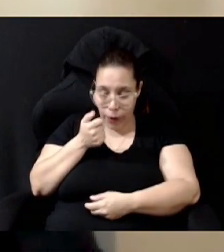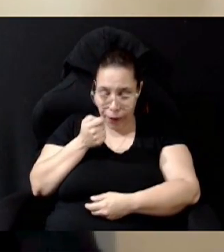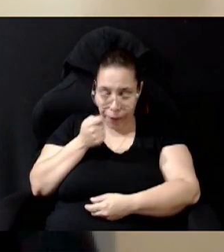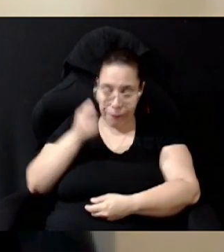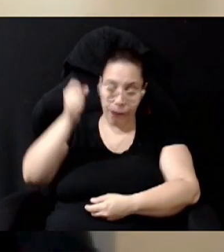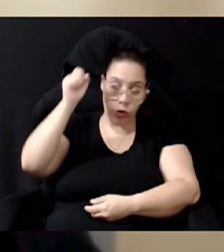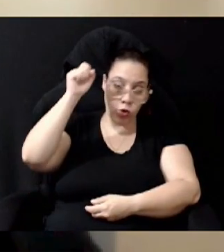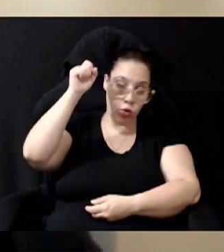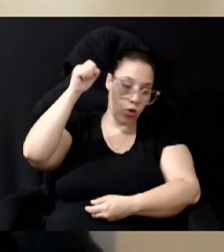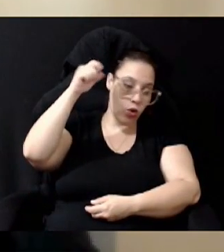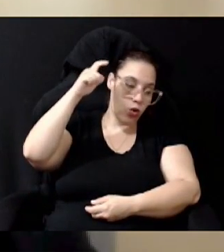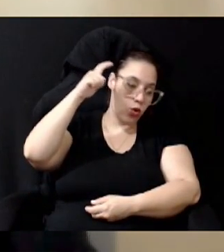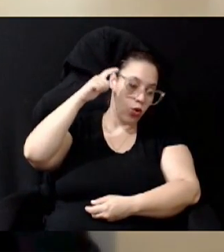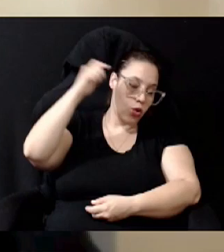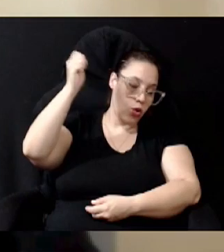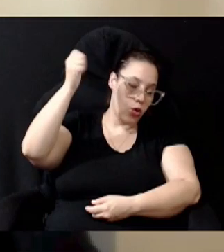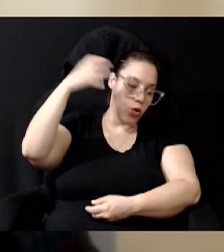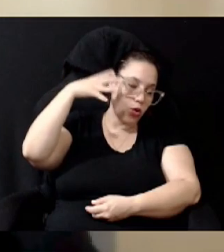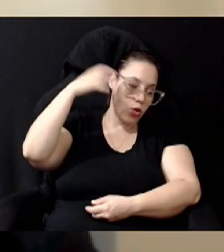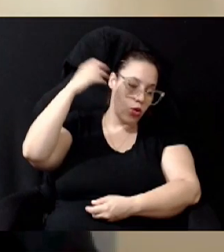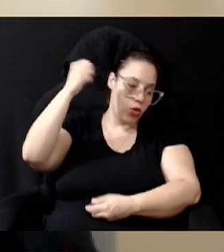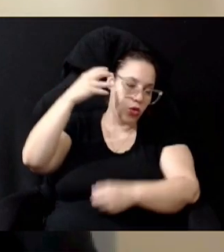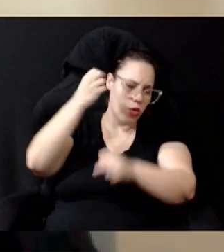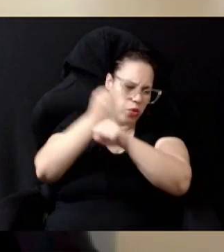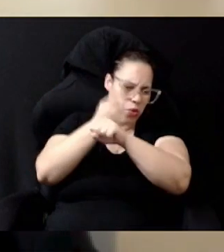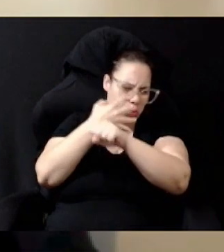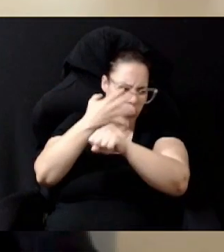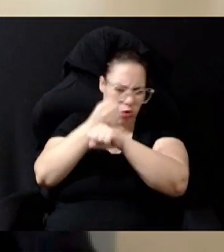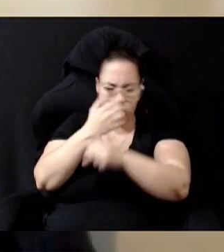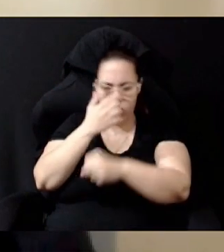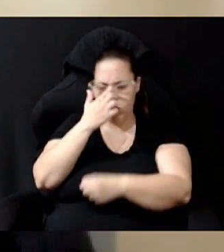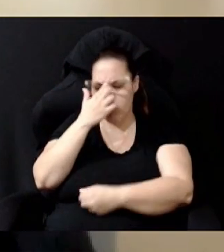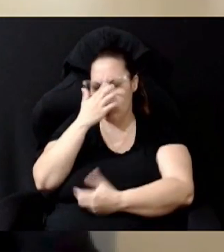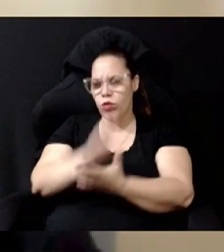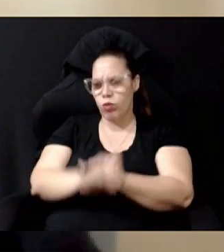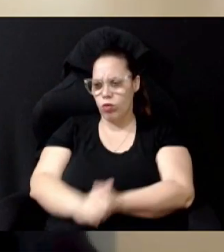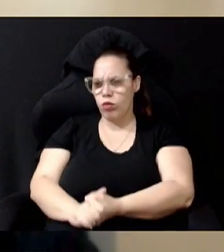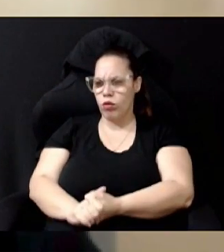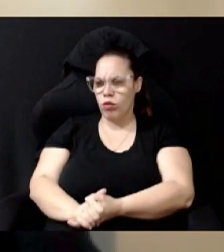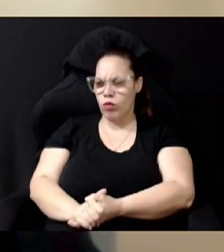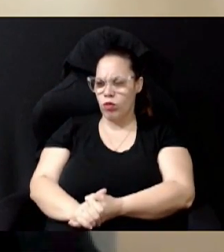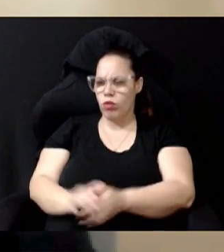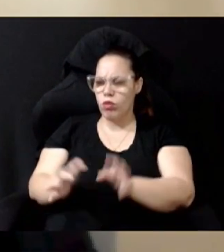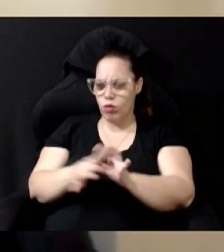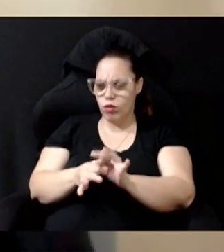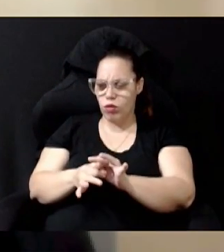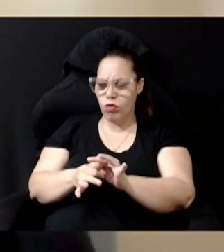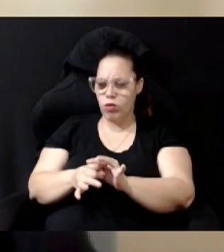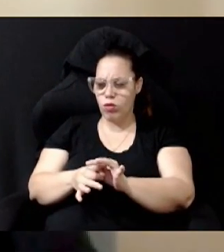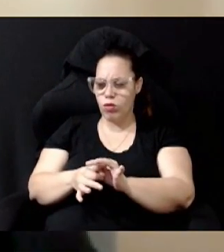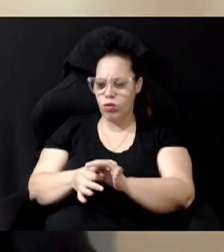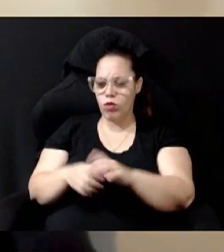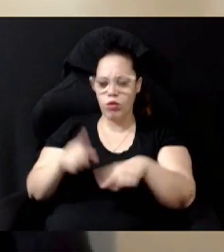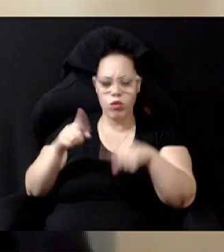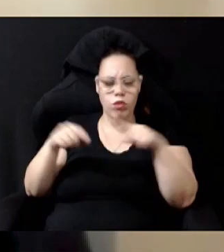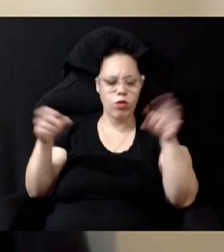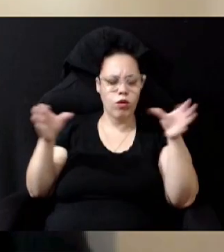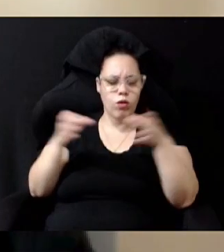agradável para poder se conseguir dormir, ou seja, os fatores físicos que atenuam os sintomas. E existem diversos grupos de medicamentos que